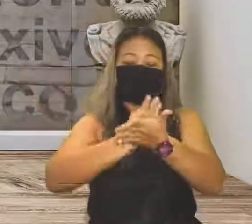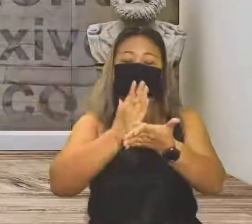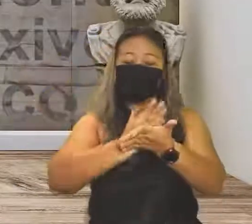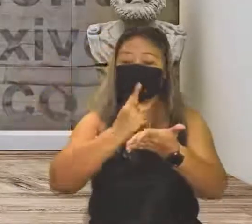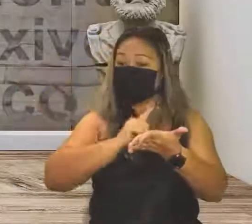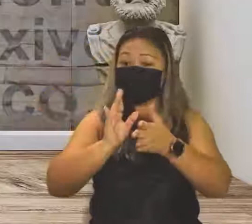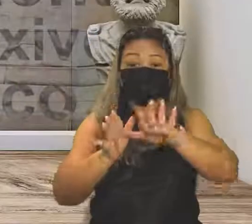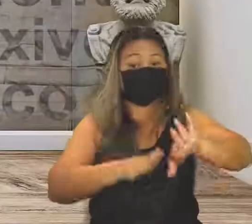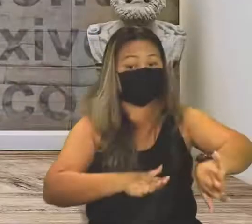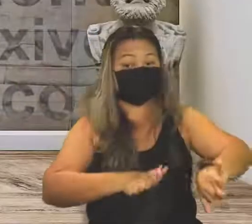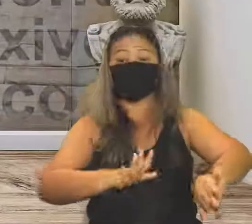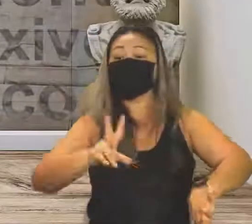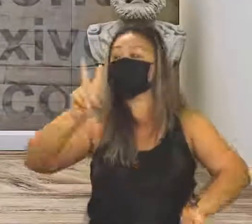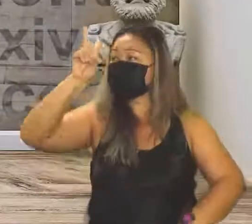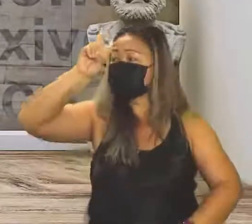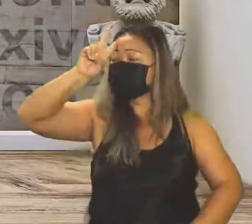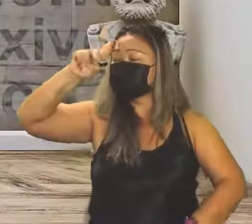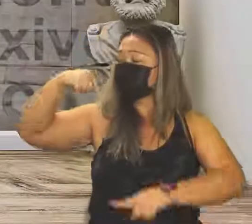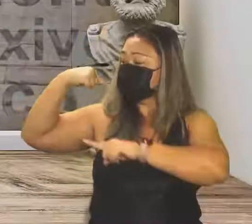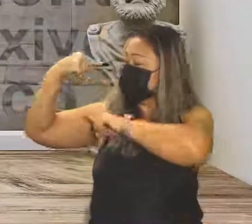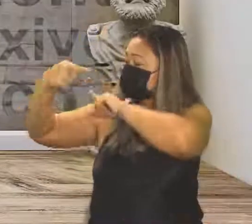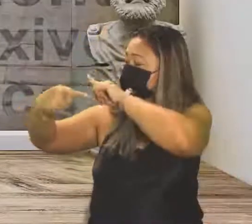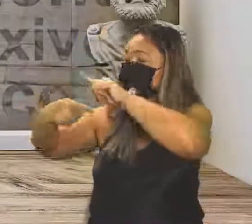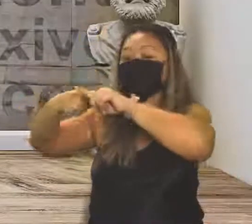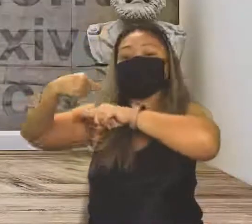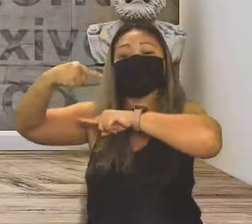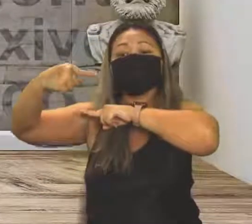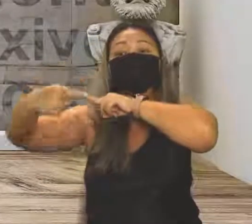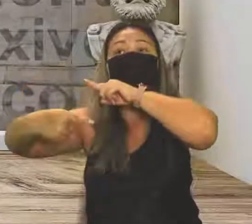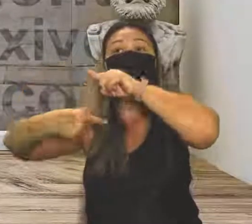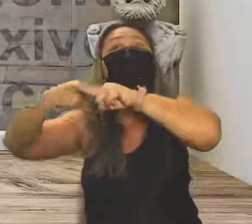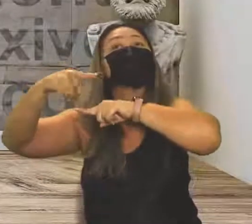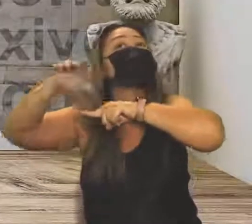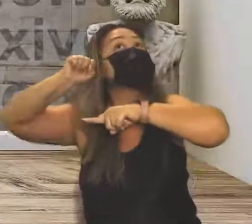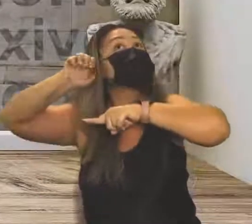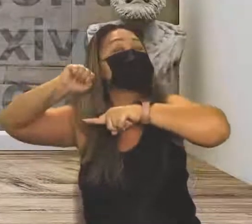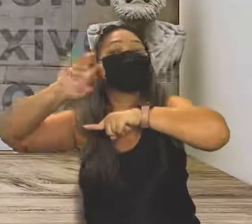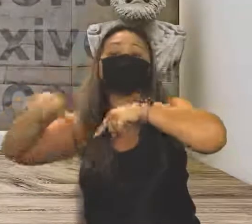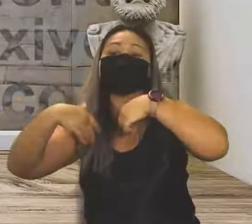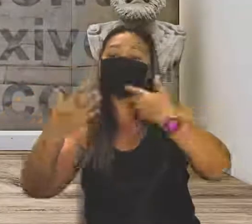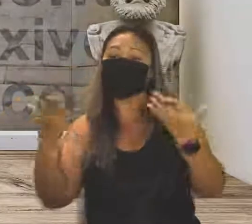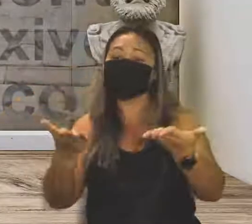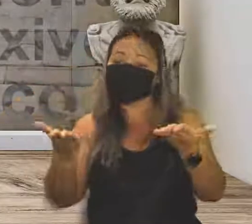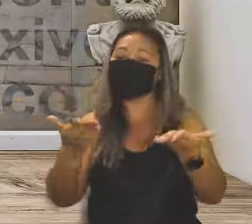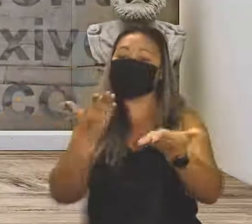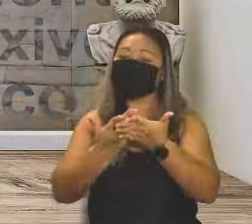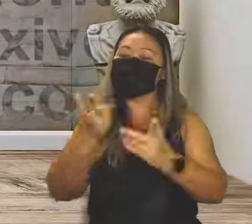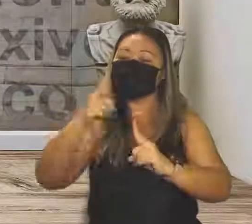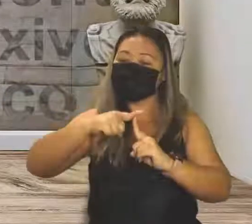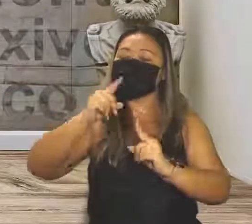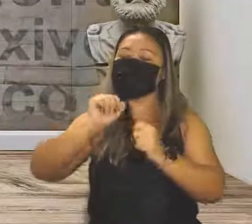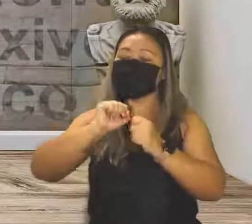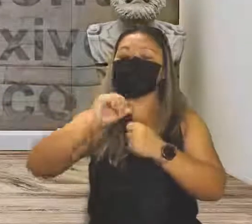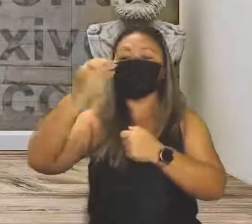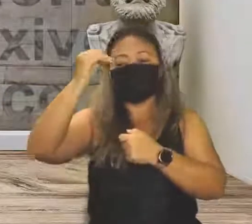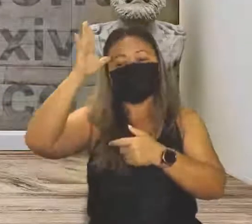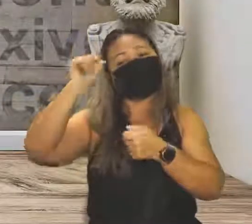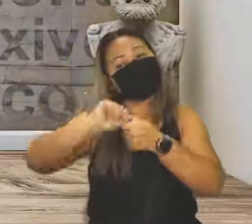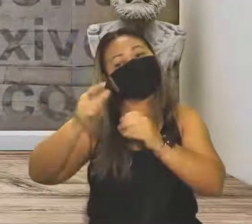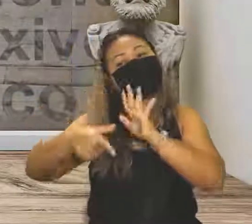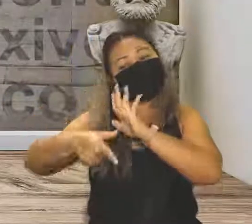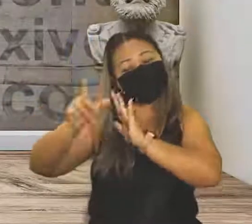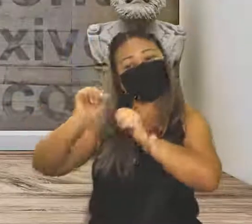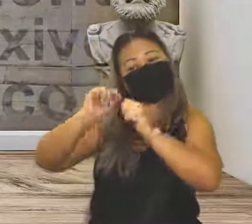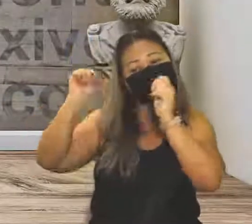Mas na pronúncia as pessoas foram transmitindo ao longo da vida. Então, é a nossa aula hoje sobre os tipos de conhecimento, tá? Um aperitivo para que